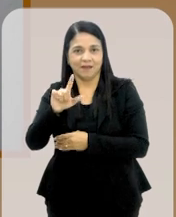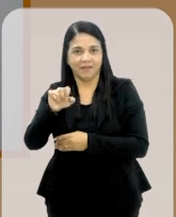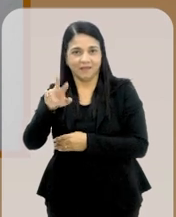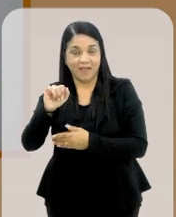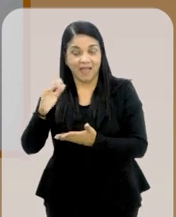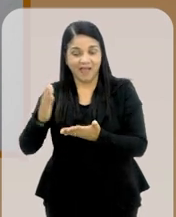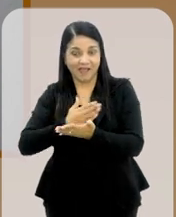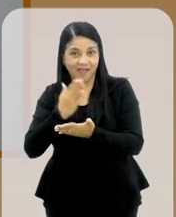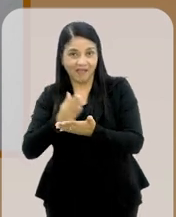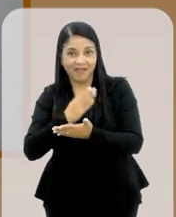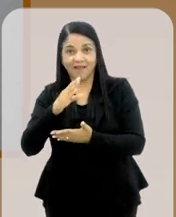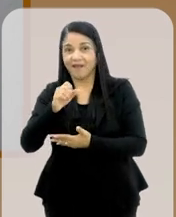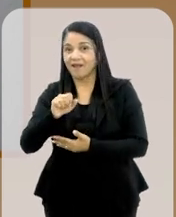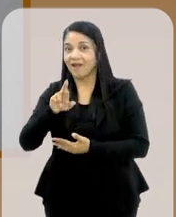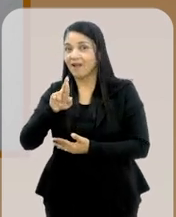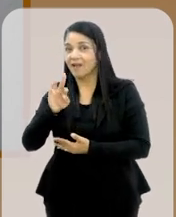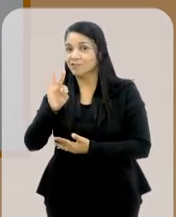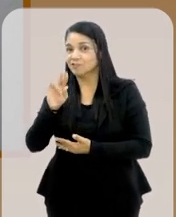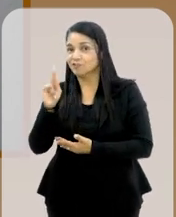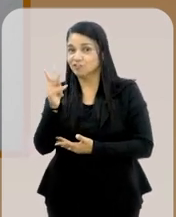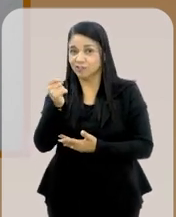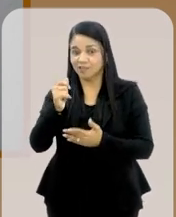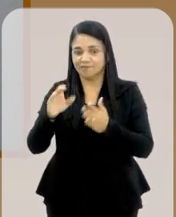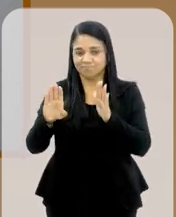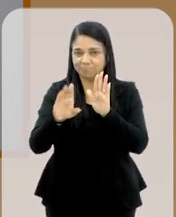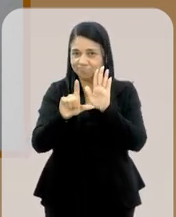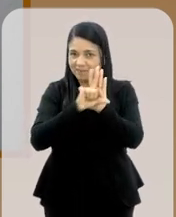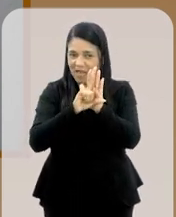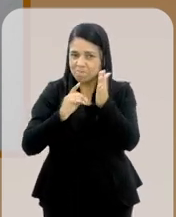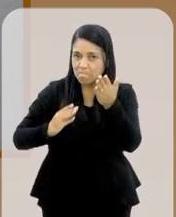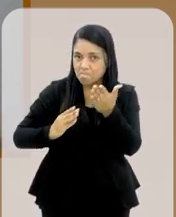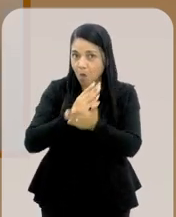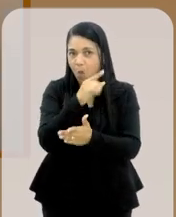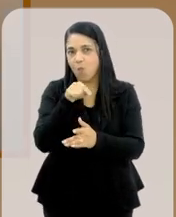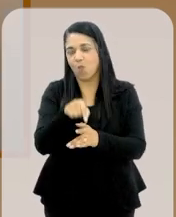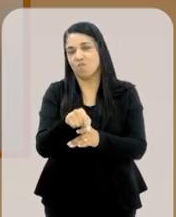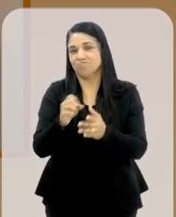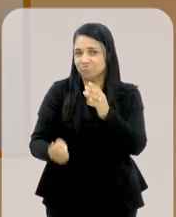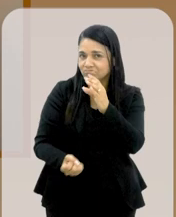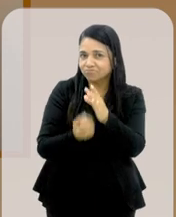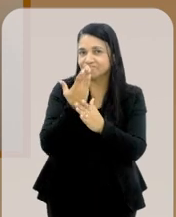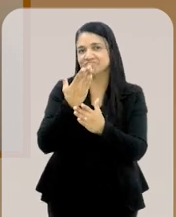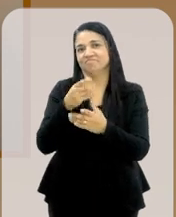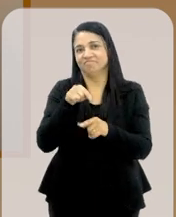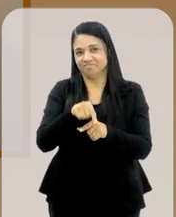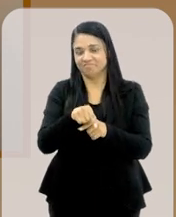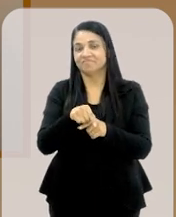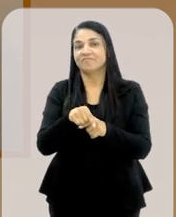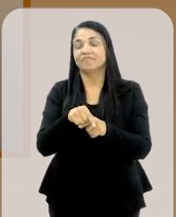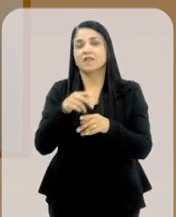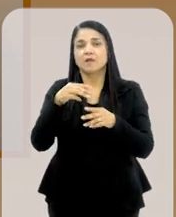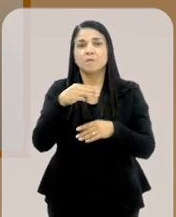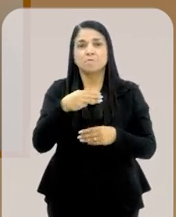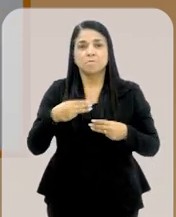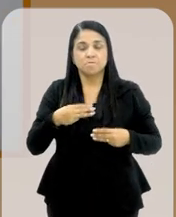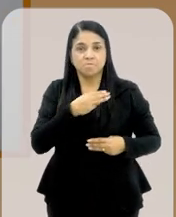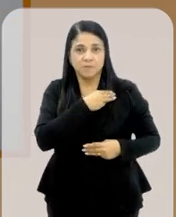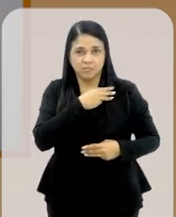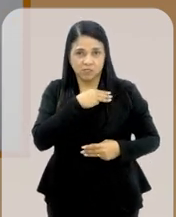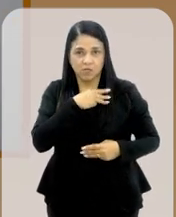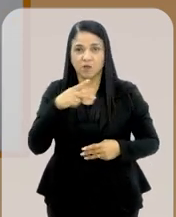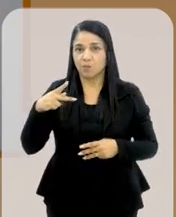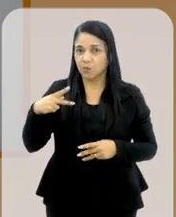das cartilhas que foram criadas a partir da sanção da lei, porque cada entidade, por exemplo, o